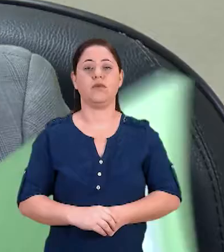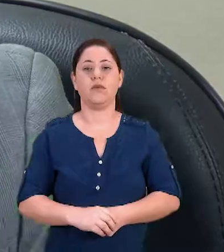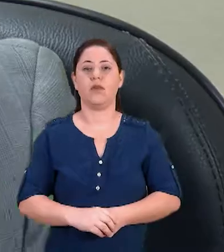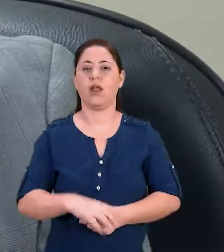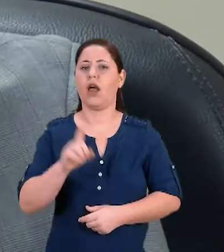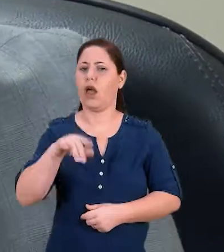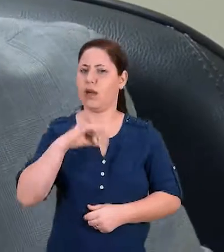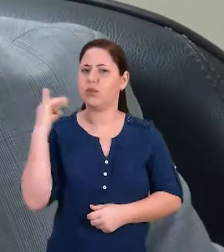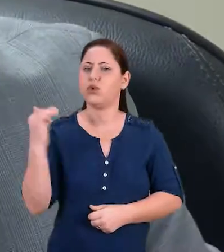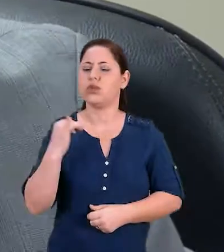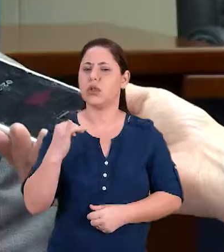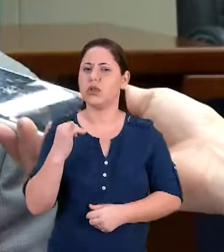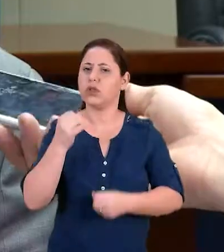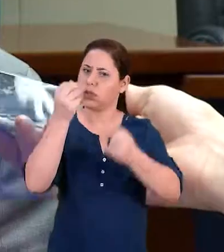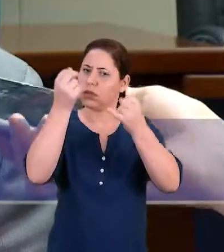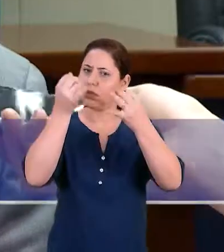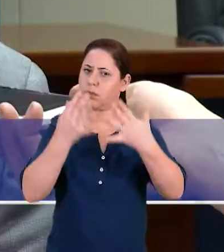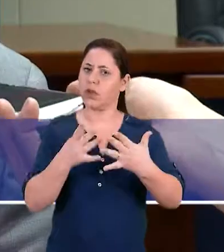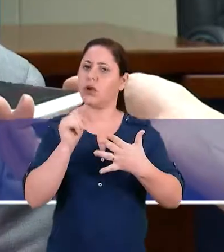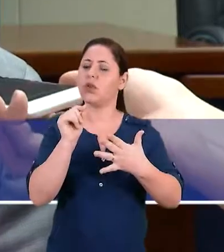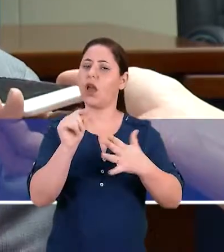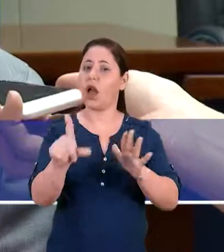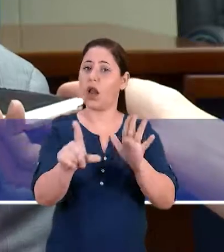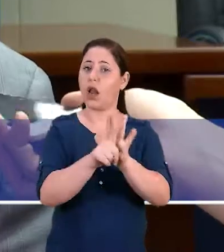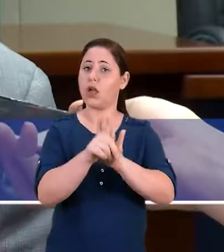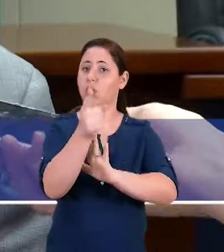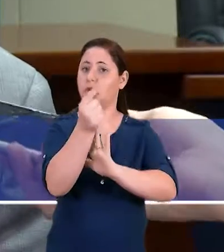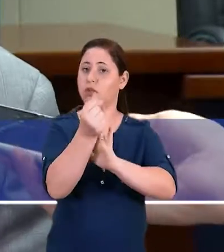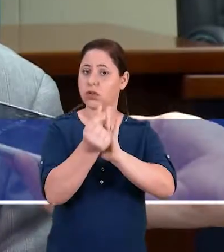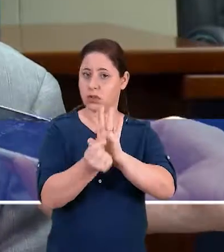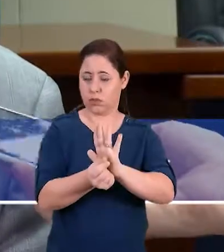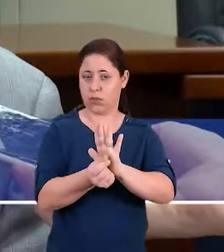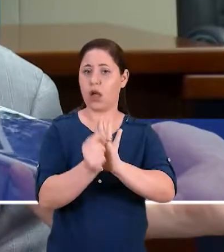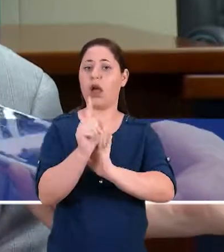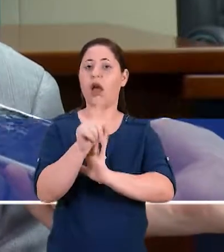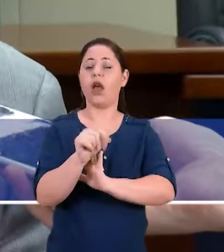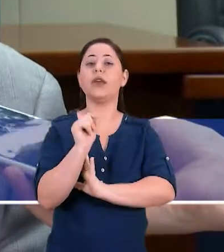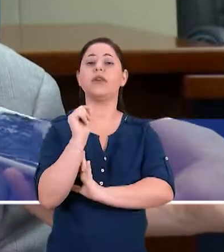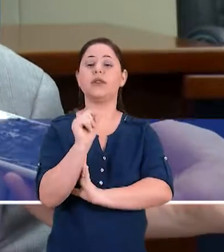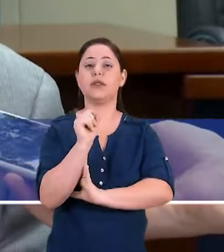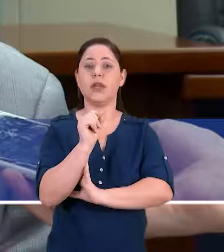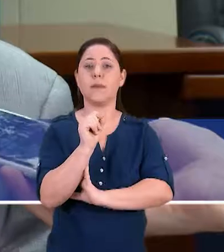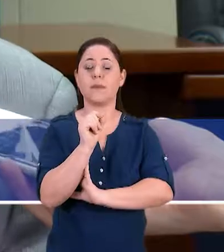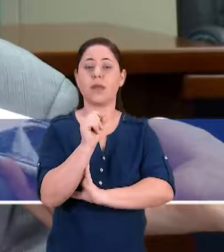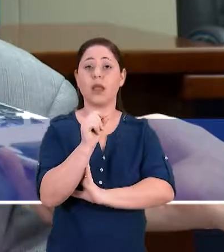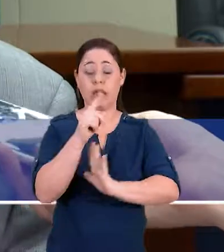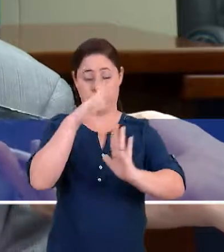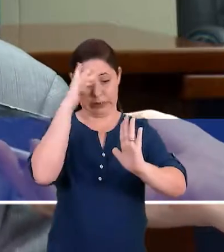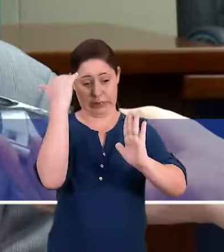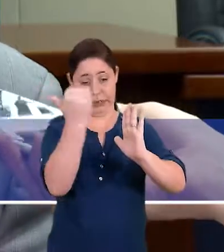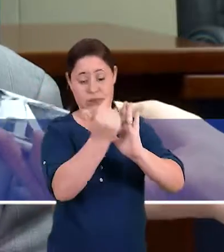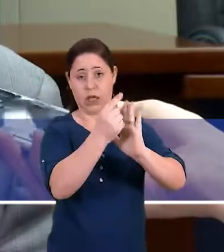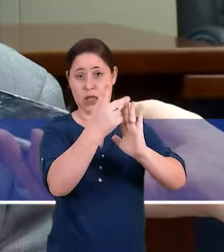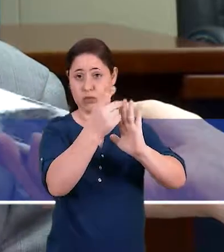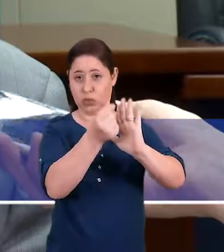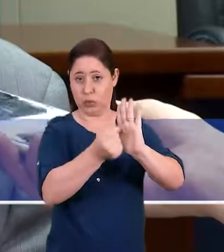reais. É importante esclarecer que a lei orçamentária é aquela que fixa as